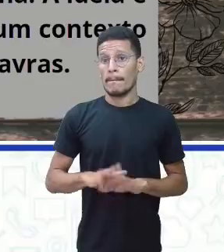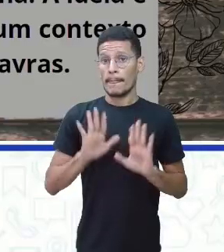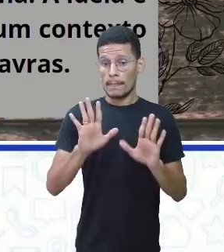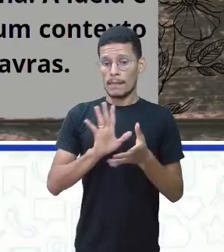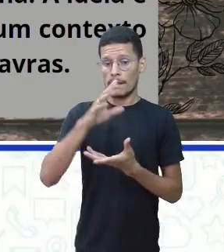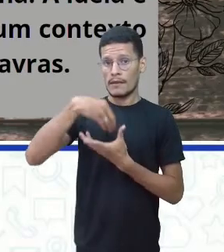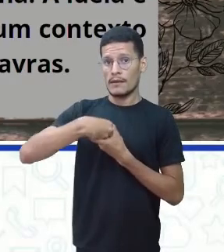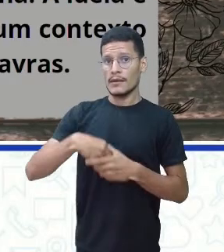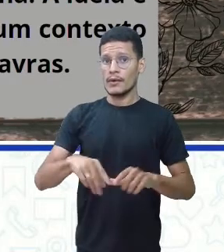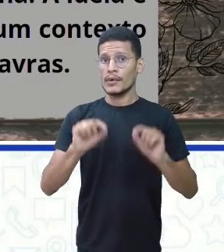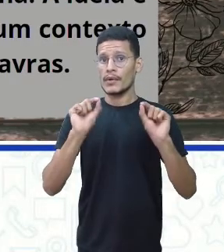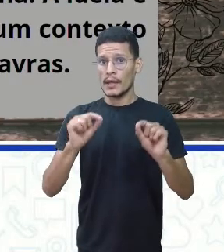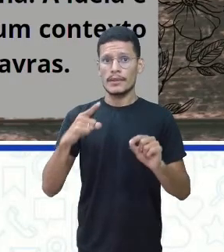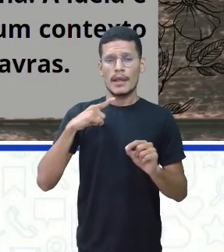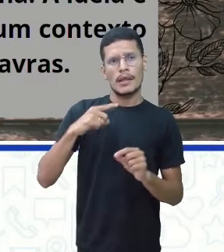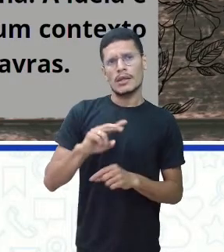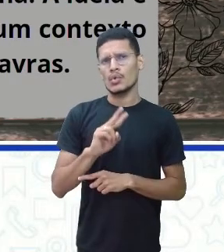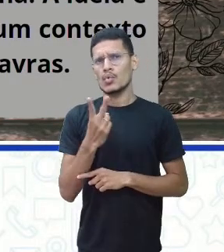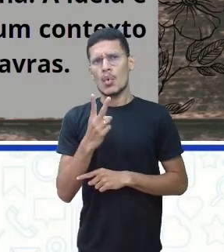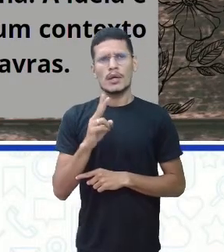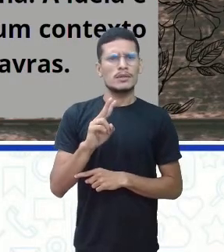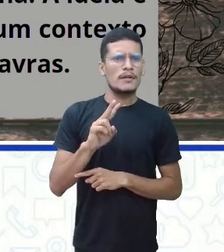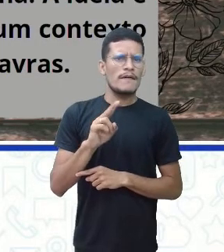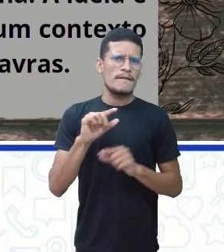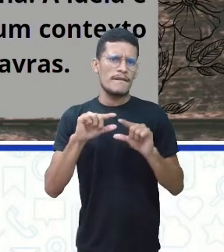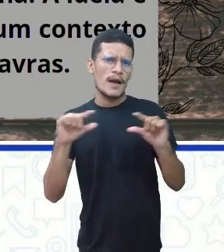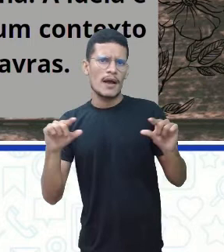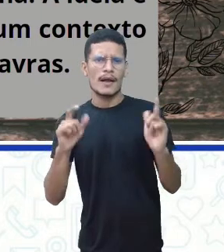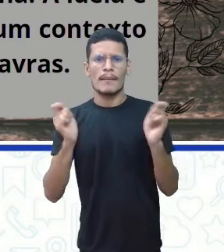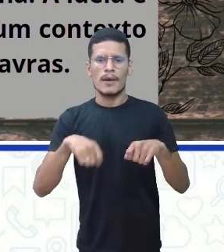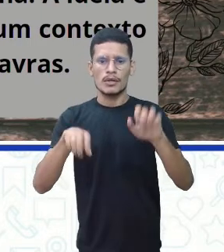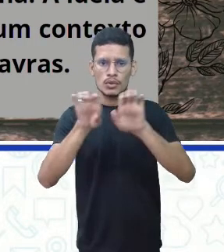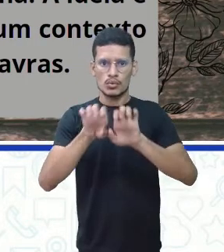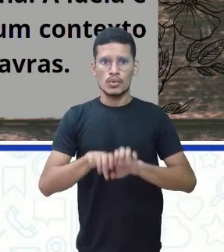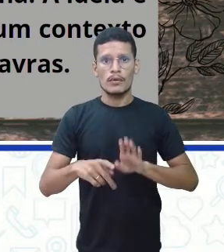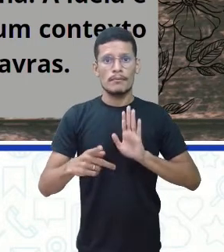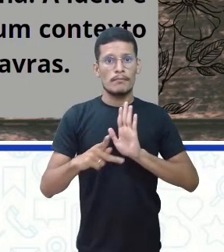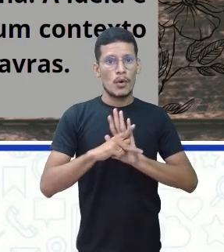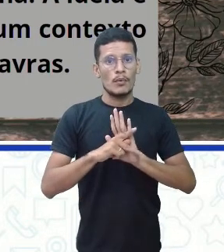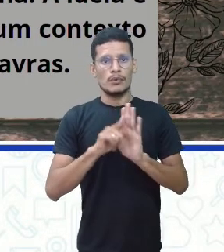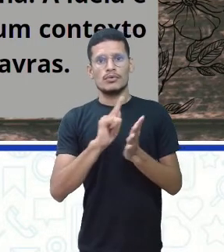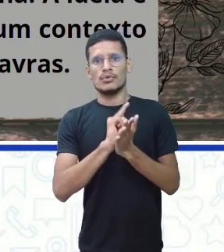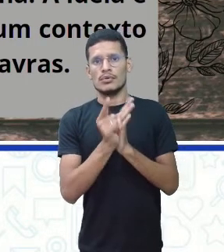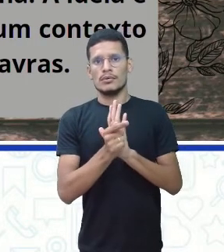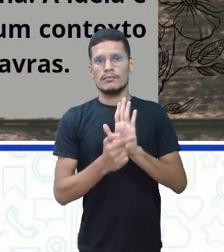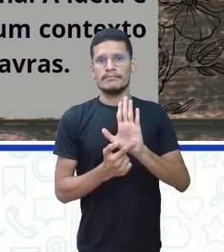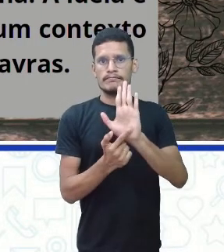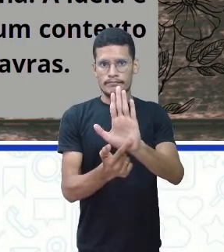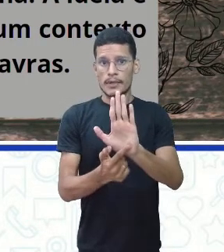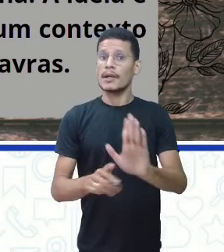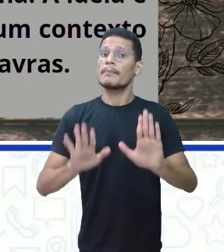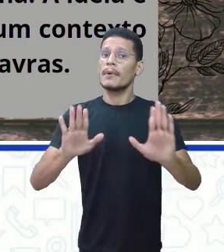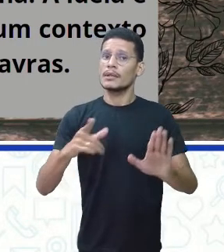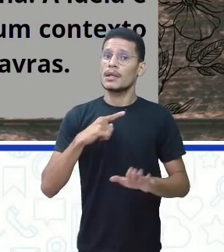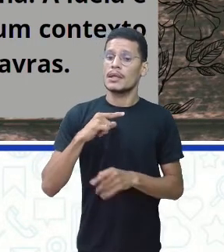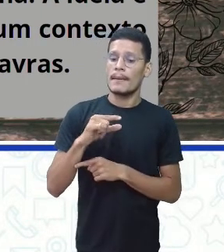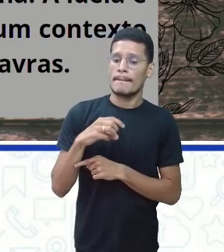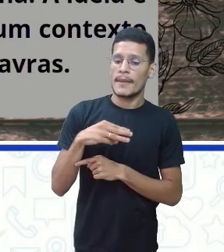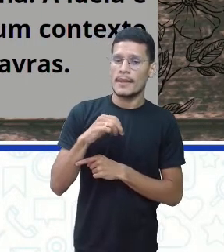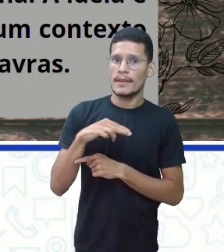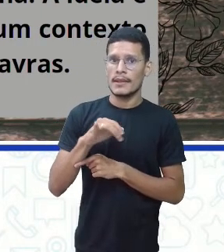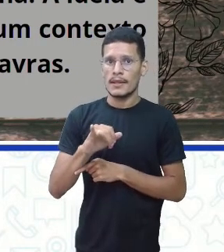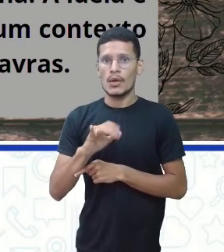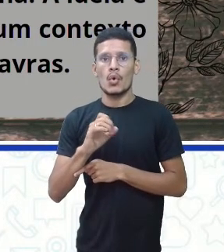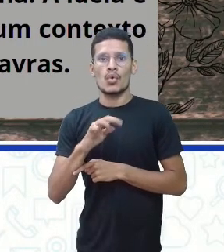Nele, em uma ou duas frases, toda a estrutura do gênero aparece. Claro que a gente vai ter mini-contos maiores do que